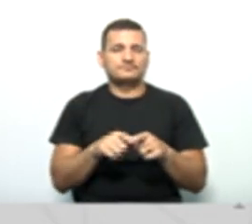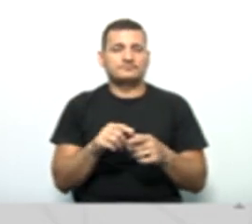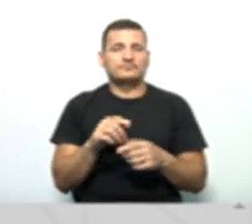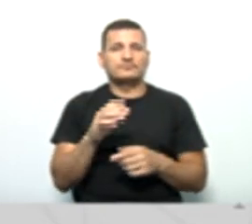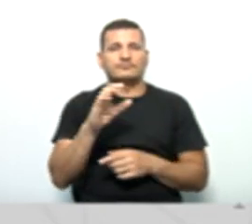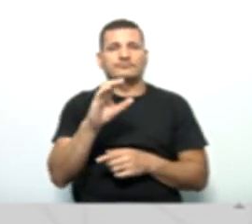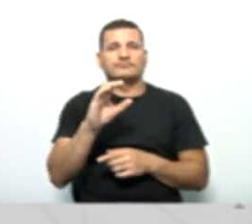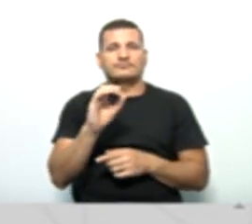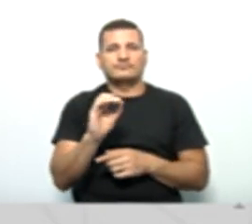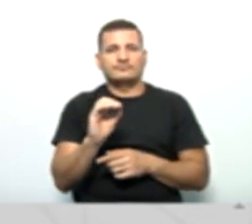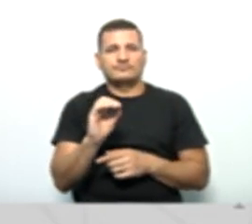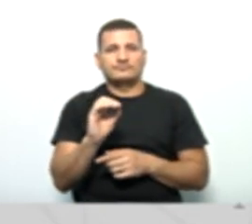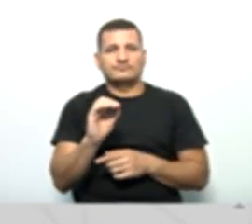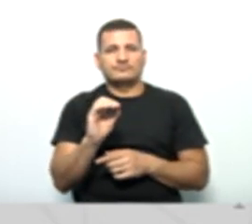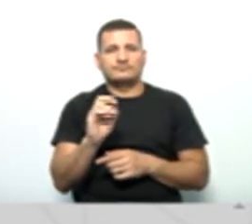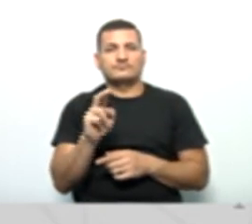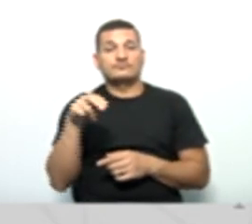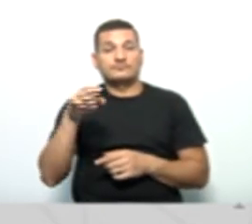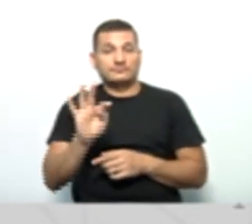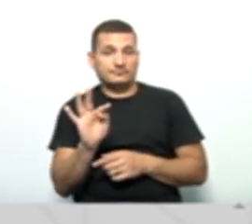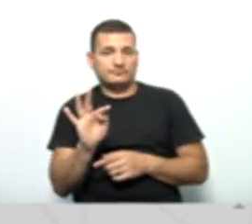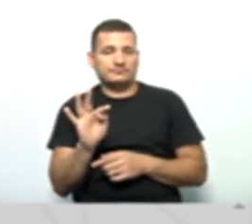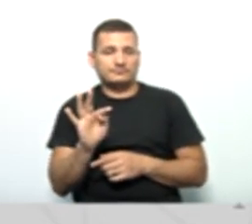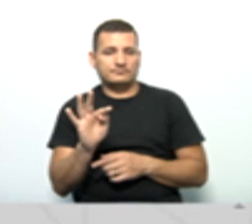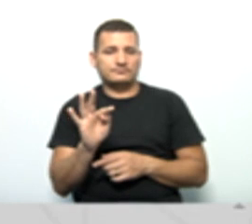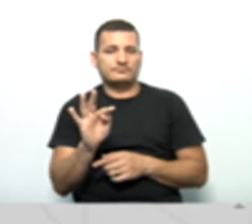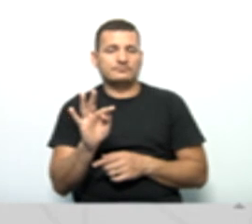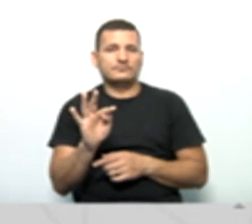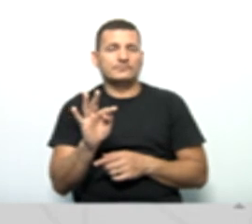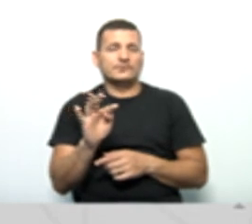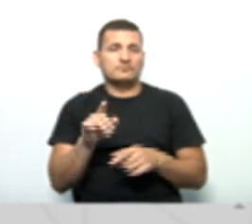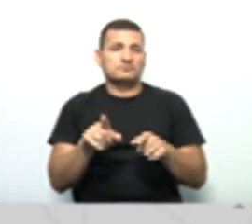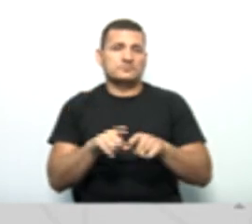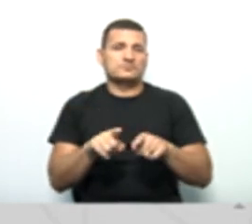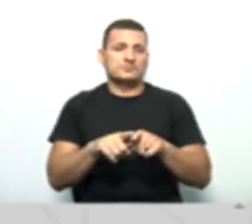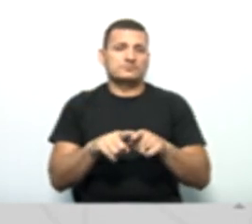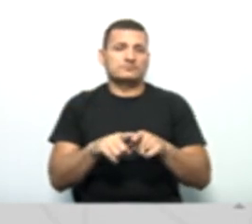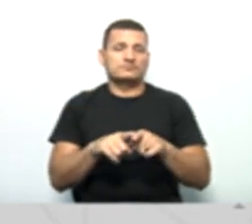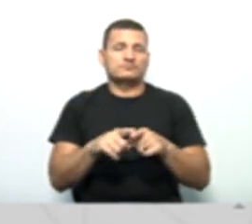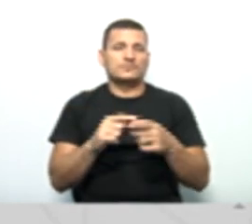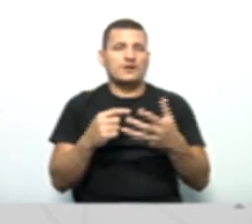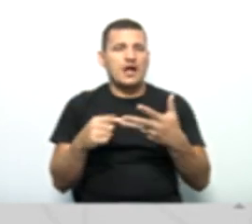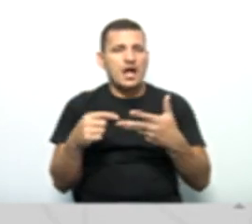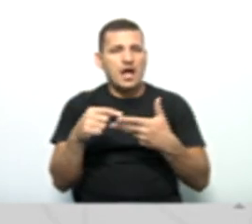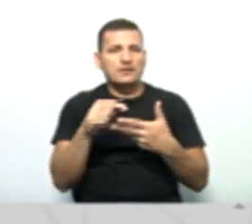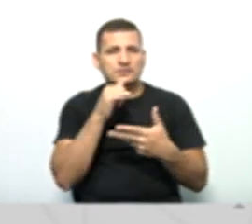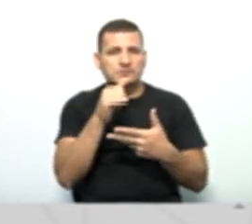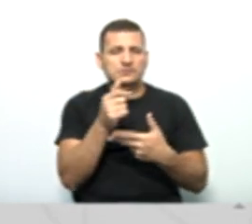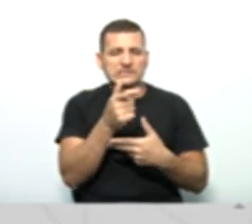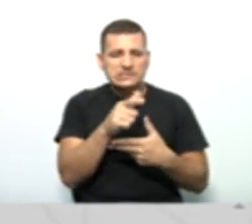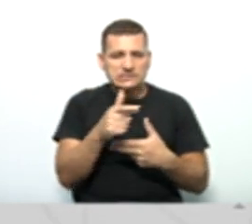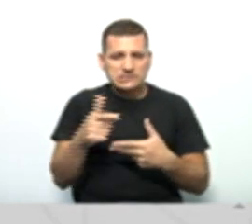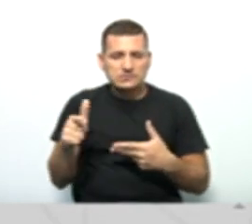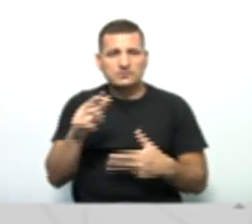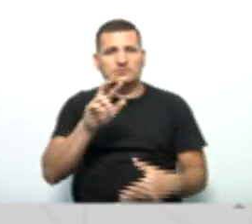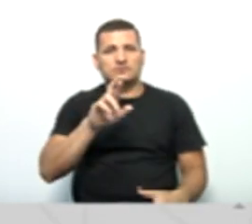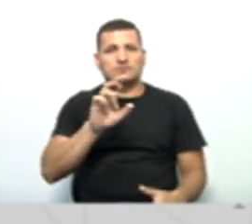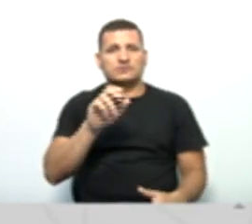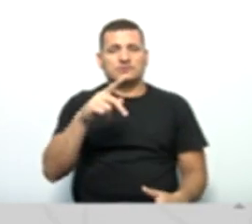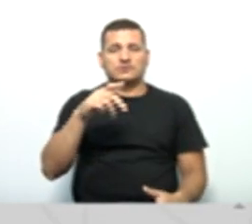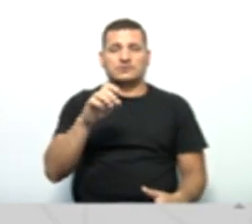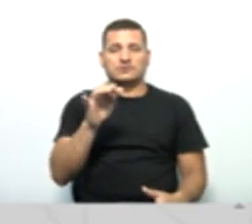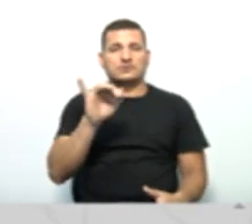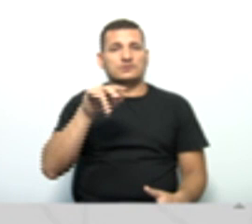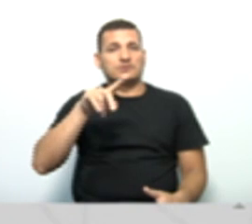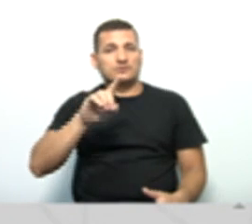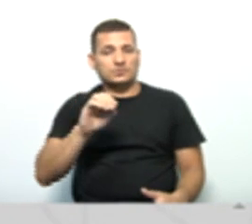count, ele conta os elementos repetidos. Enquanto esse conta todos os elementos, esse count aqui só